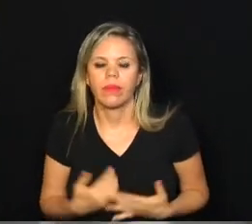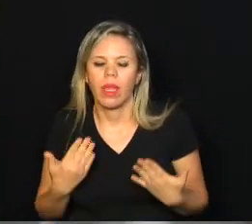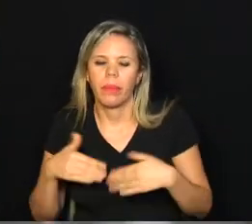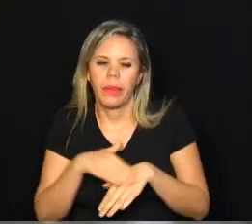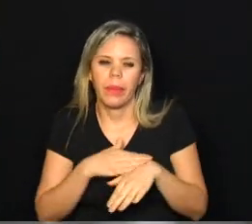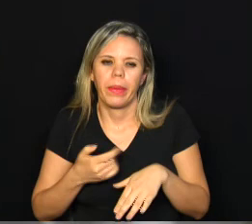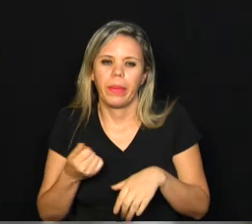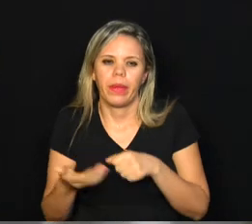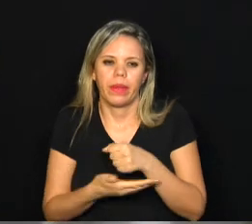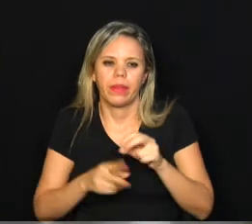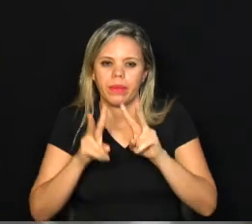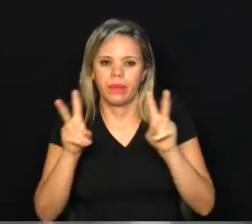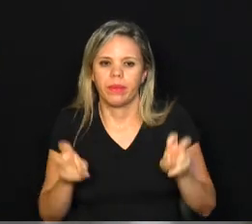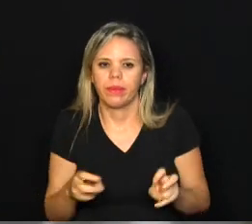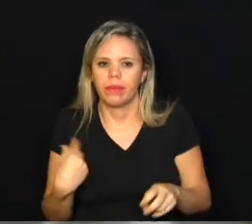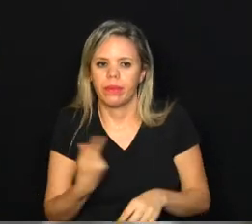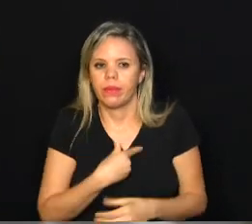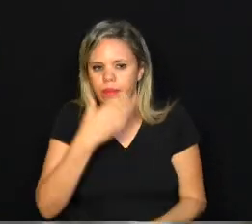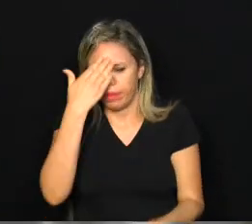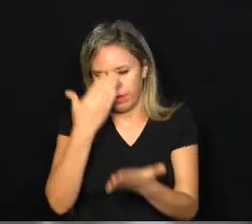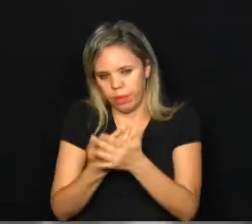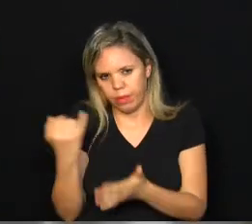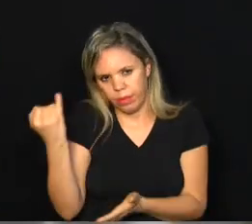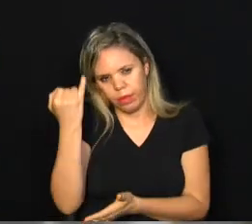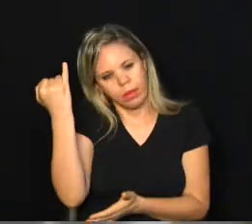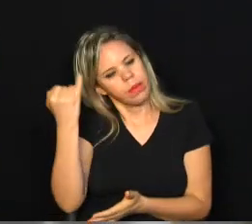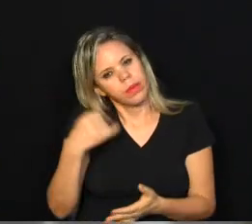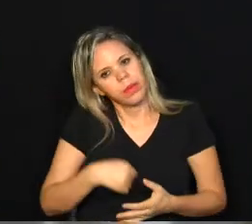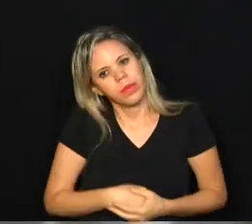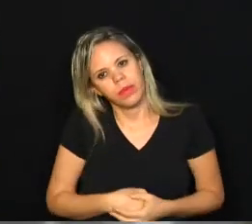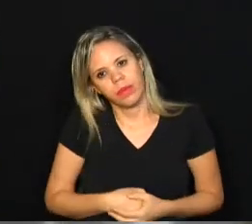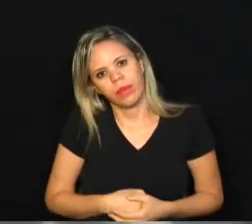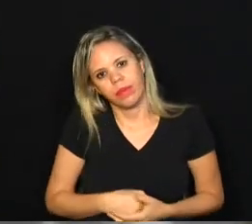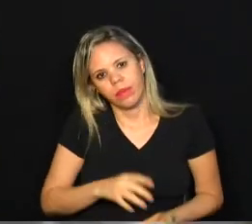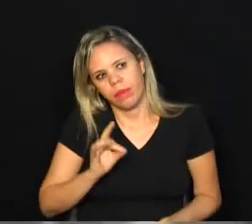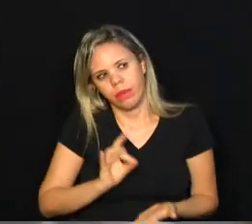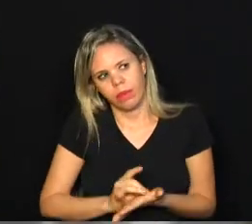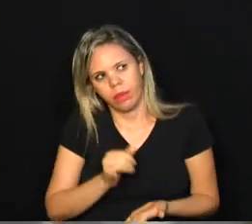pouco sobre esses assuntos que a gente acredita ser muito importante para realmente